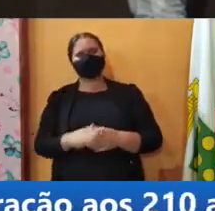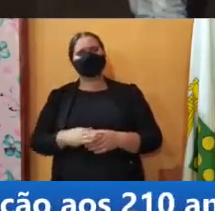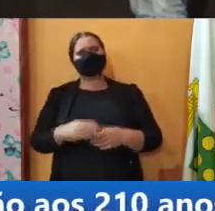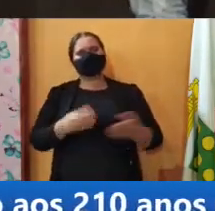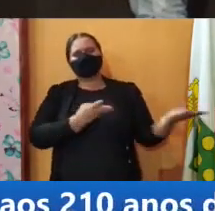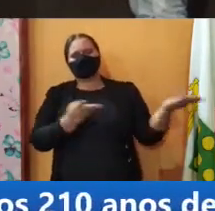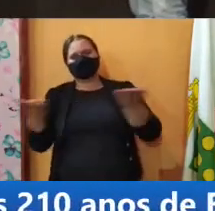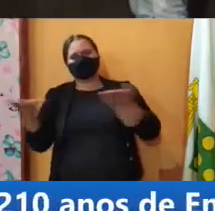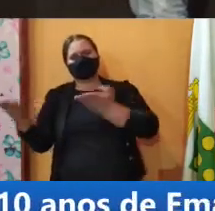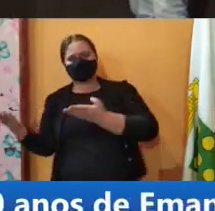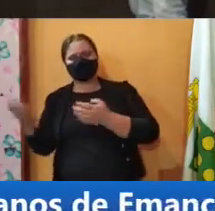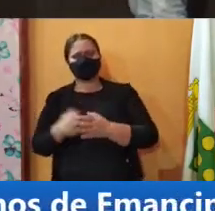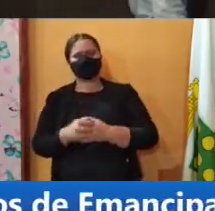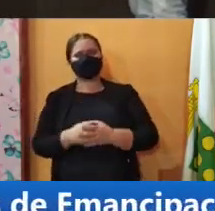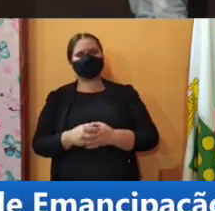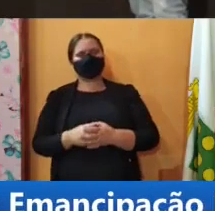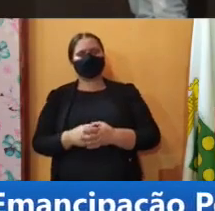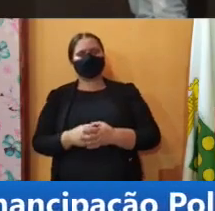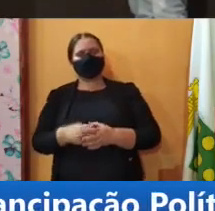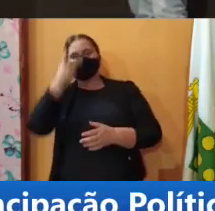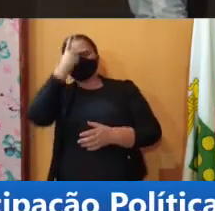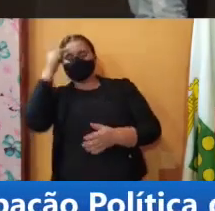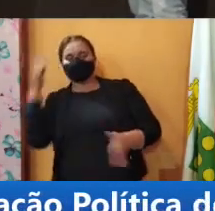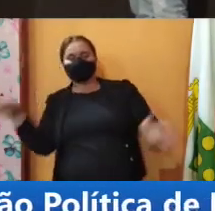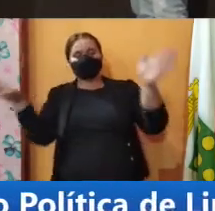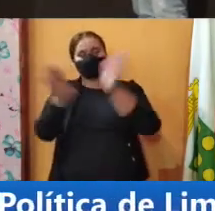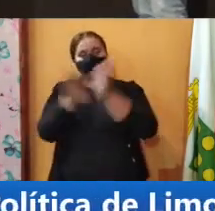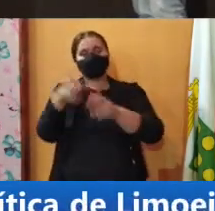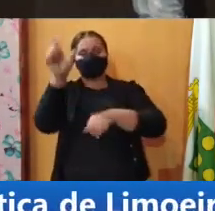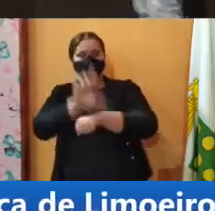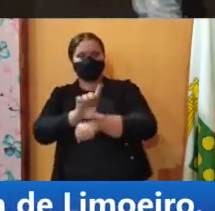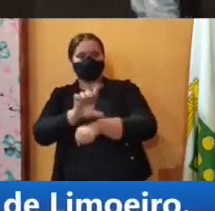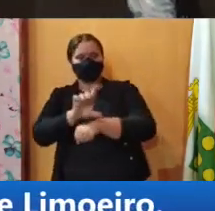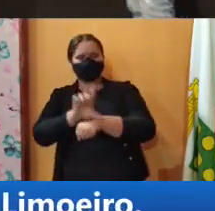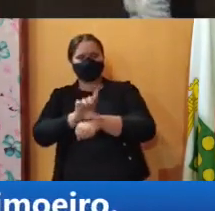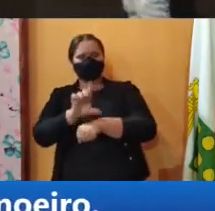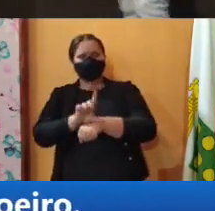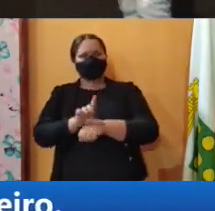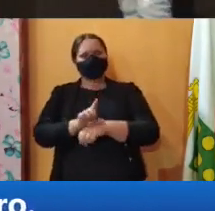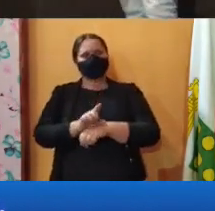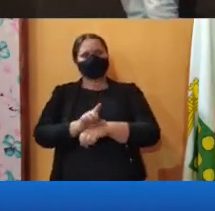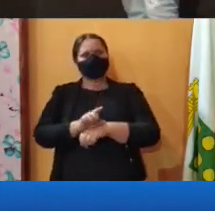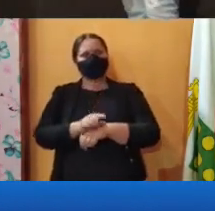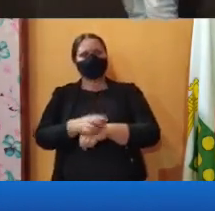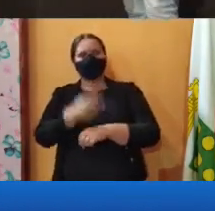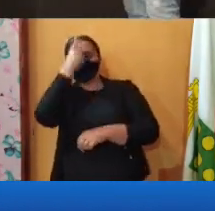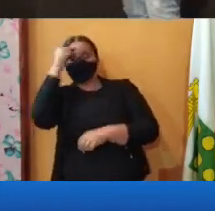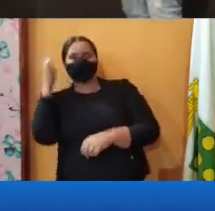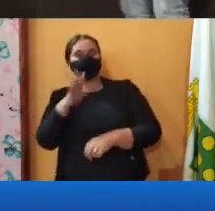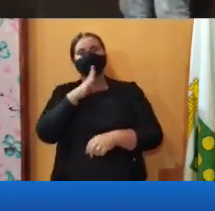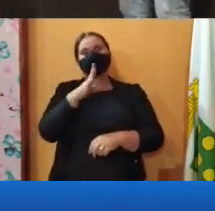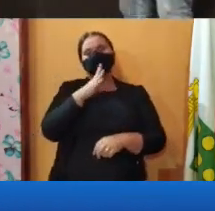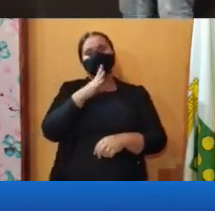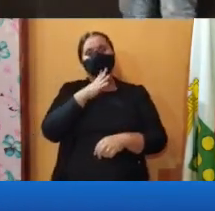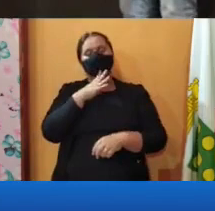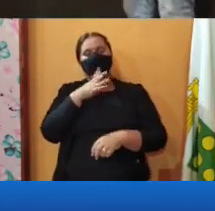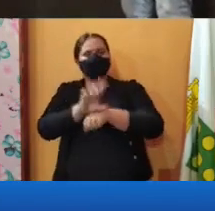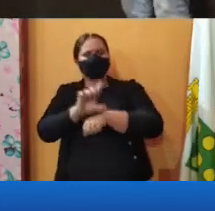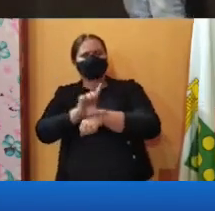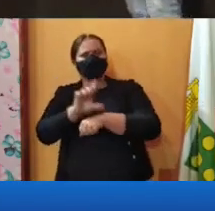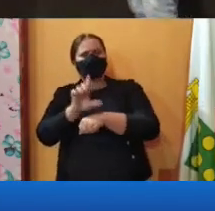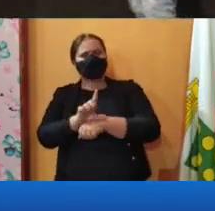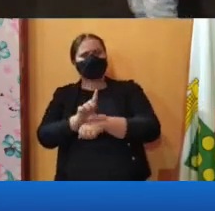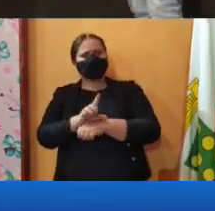outra. Se você vem para cá, você vai querer... A pessoa que não conhece Limoeiro vai querer conhecer, e vai querer conhecer esses